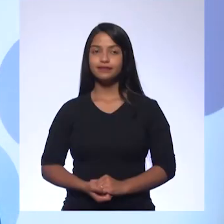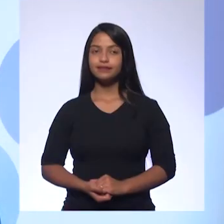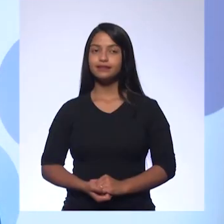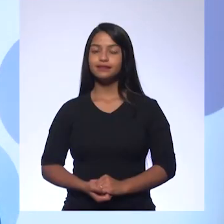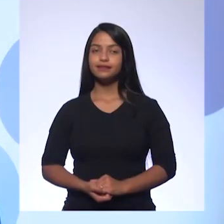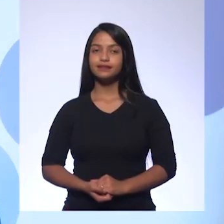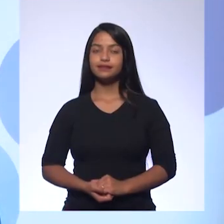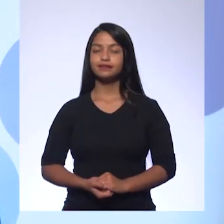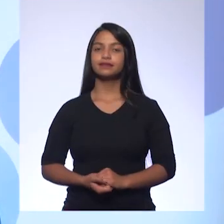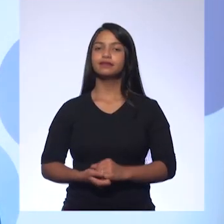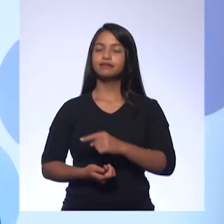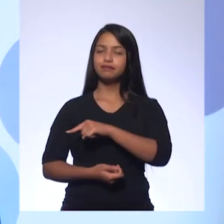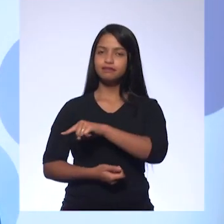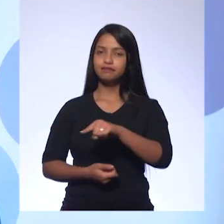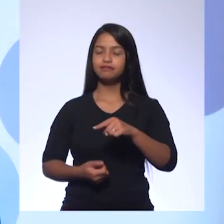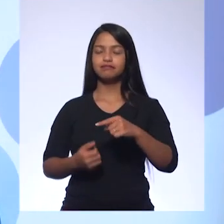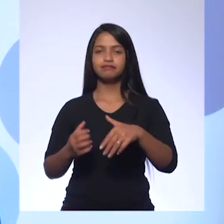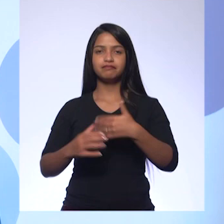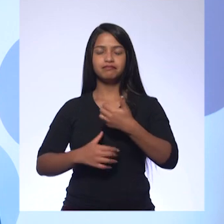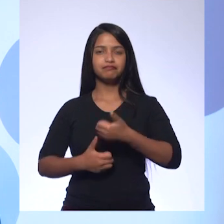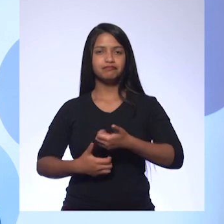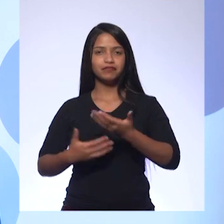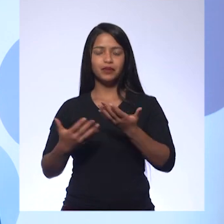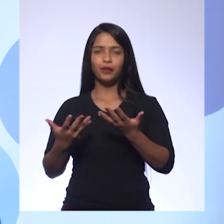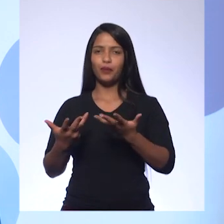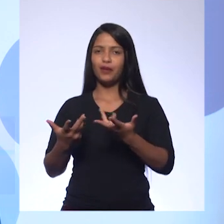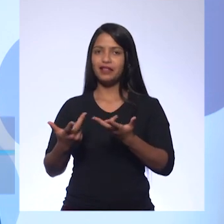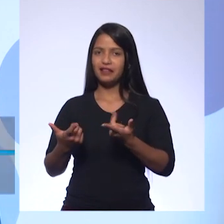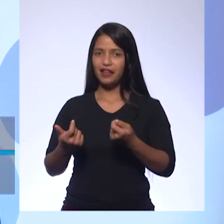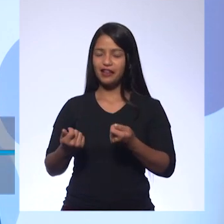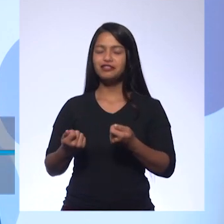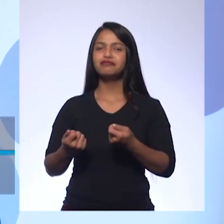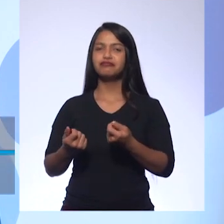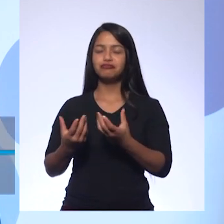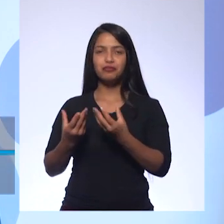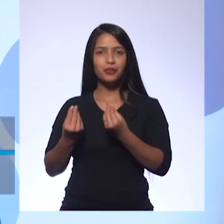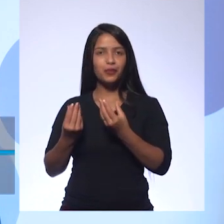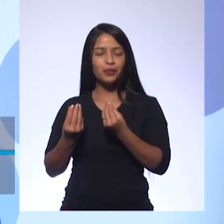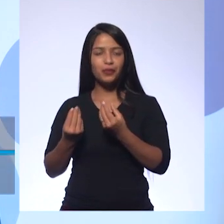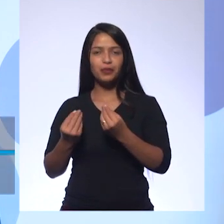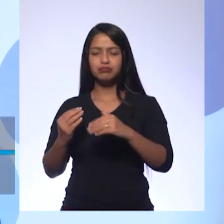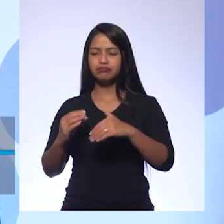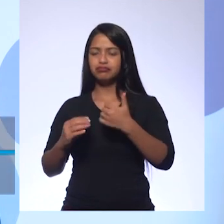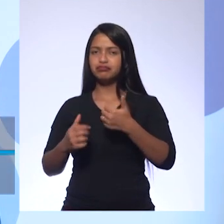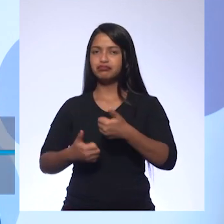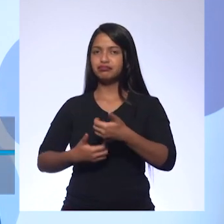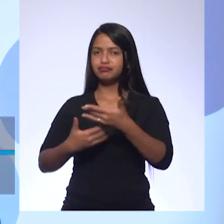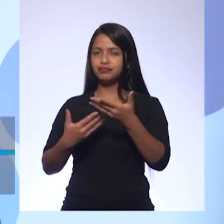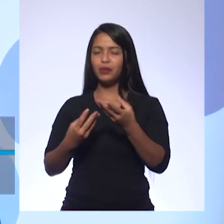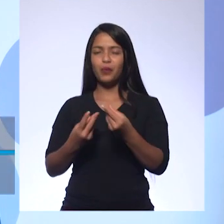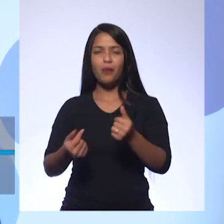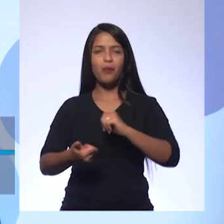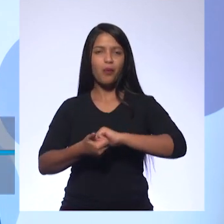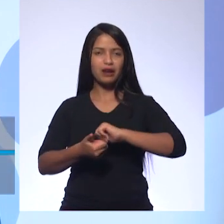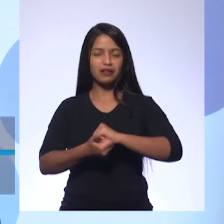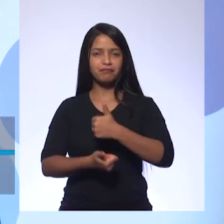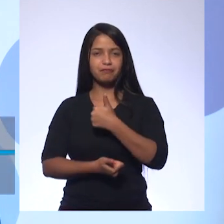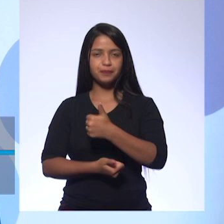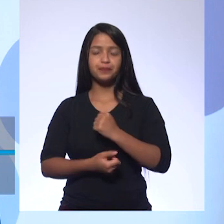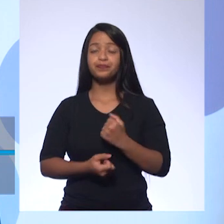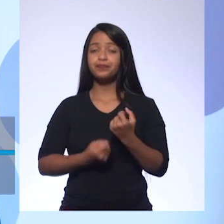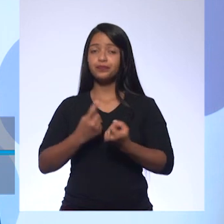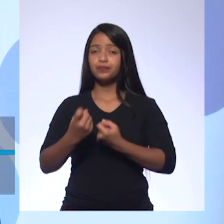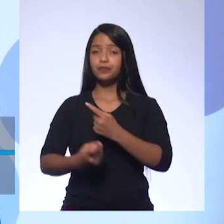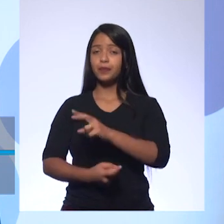Isso é um time de alta qualidade, Joel. Dá para fazer uma seleção aqui das contribuições várias que tiveram. Ó, falaram aqui